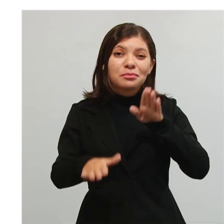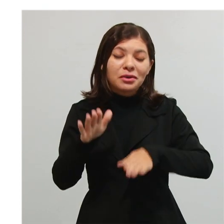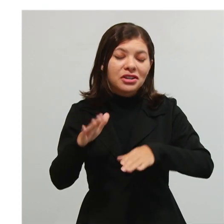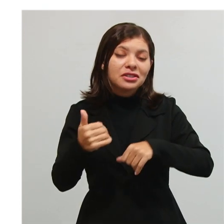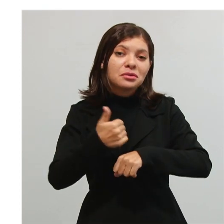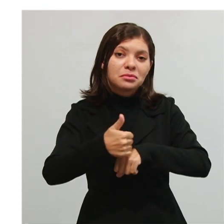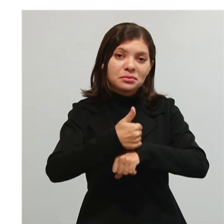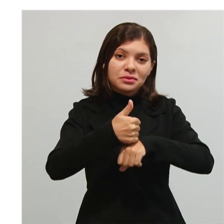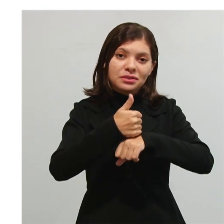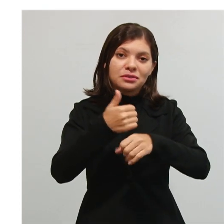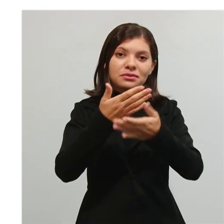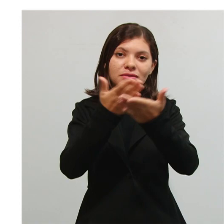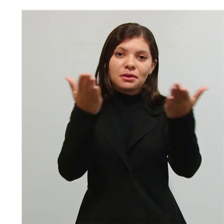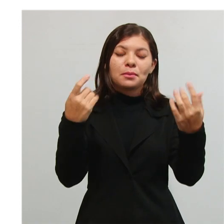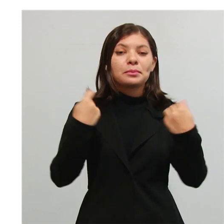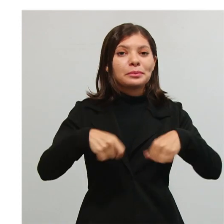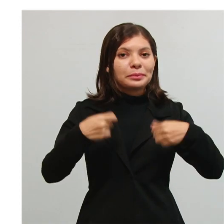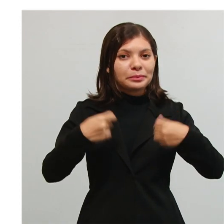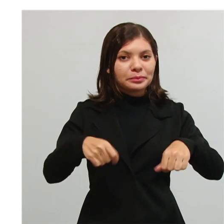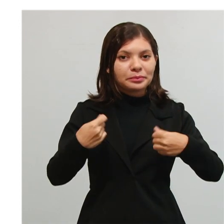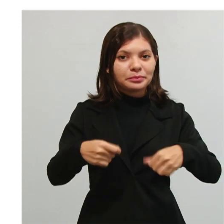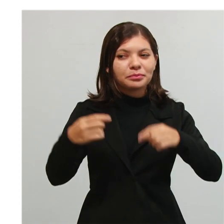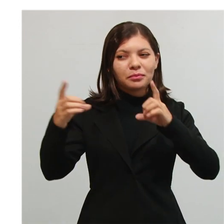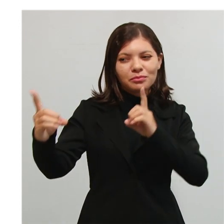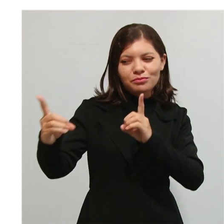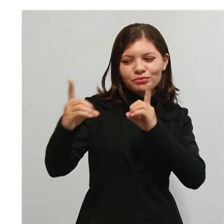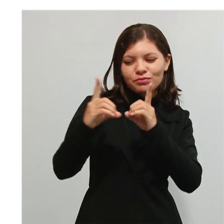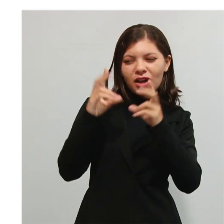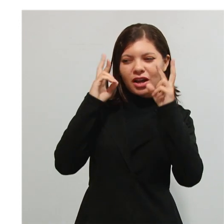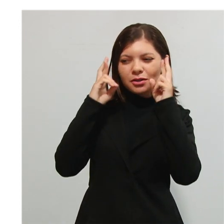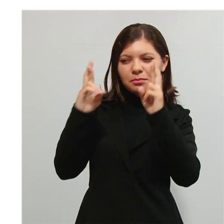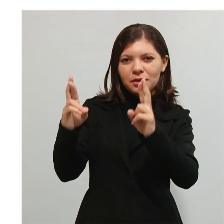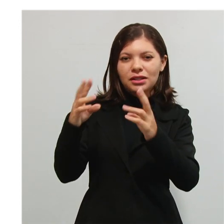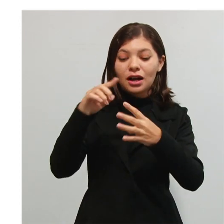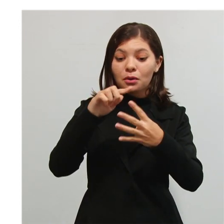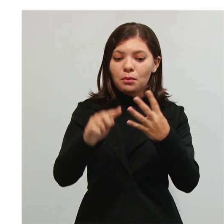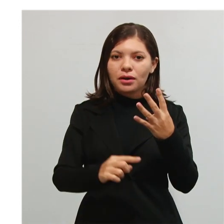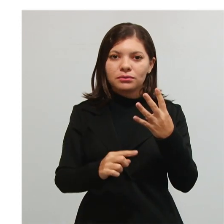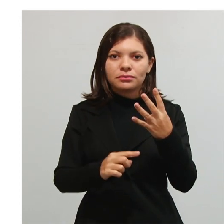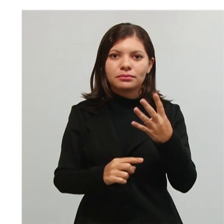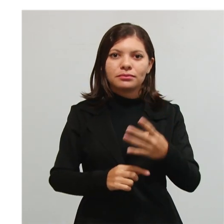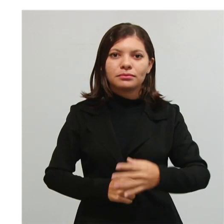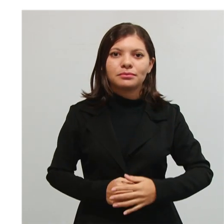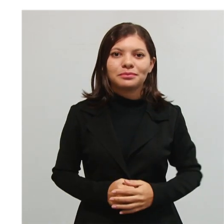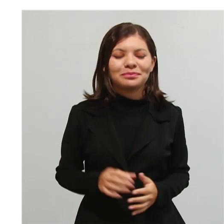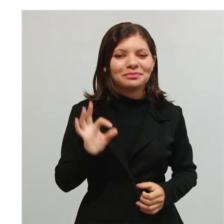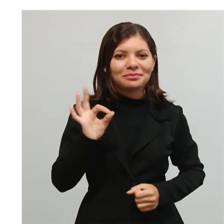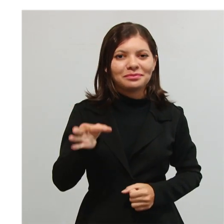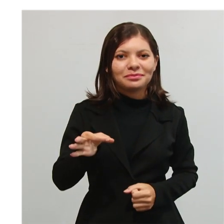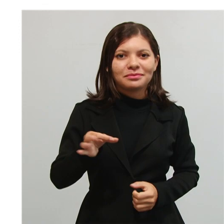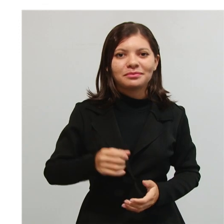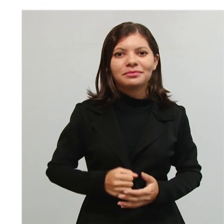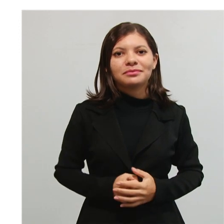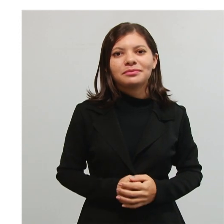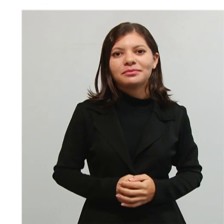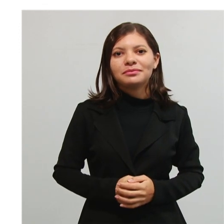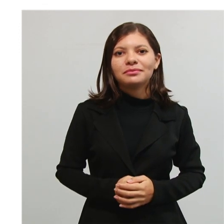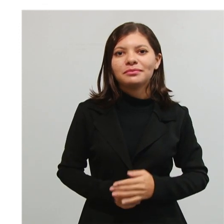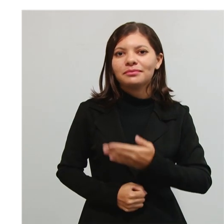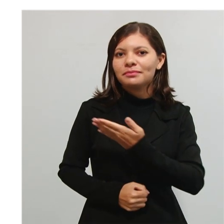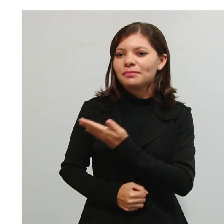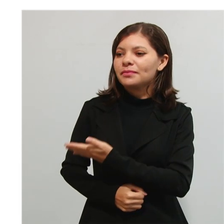também tem que cumprir atender respeitar essas quatro fases tudo certo vamos